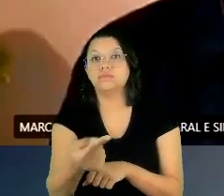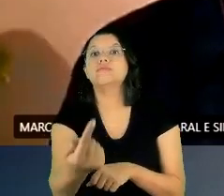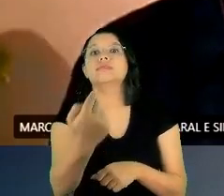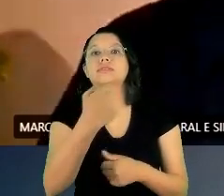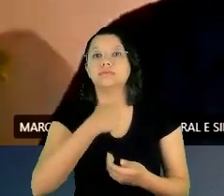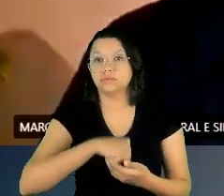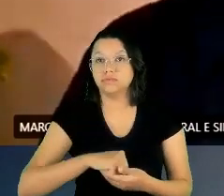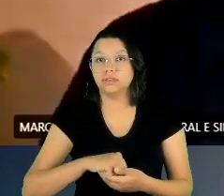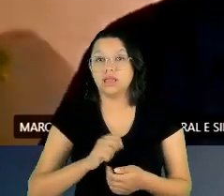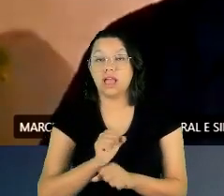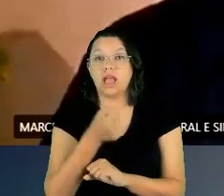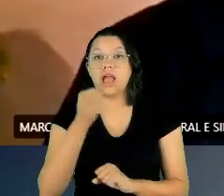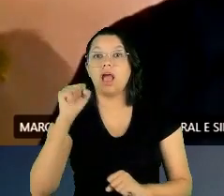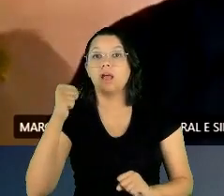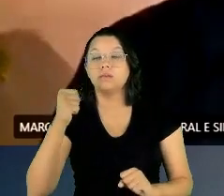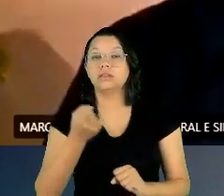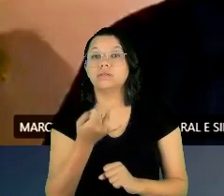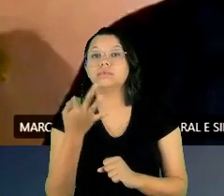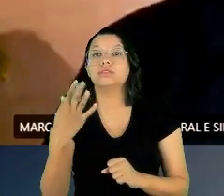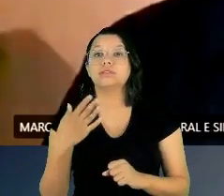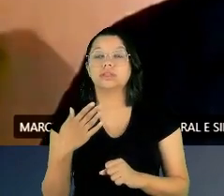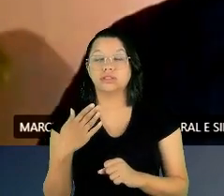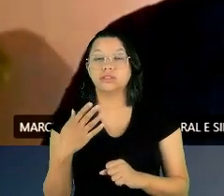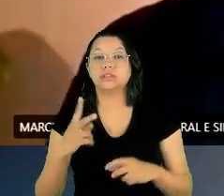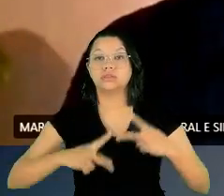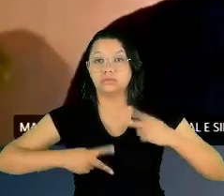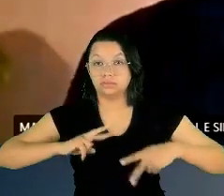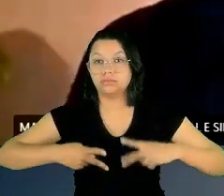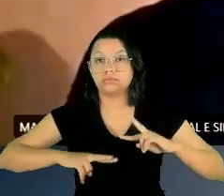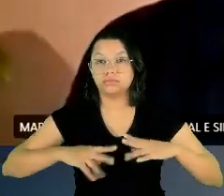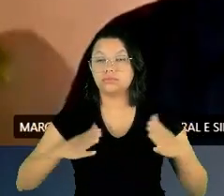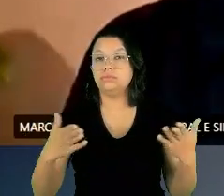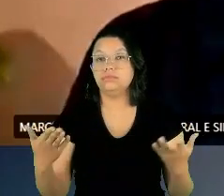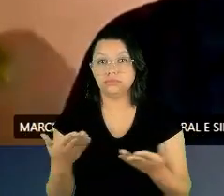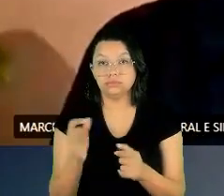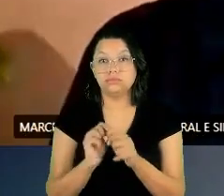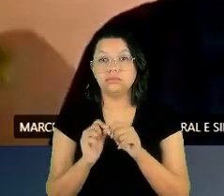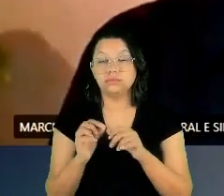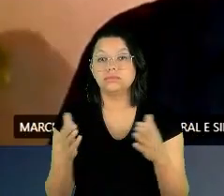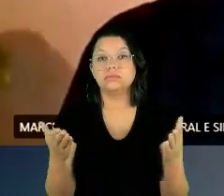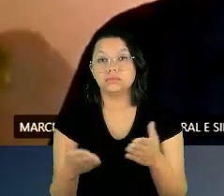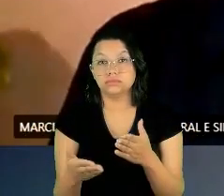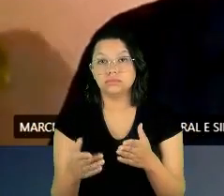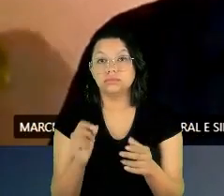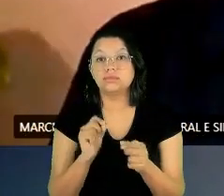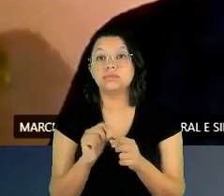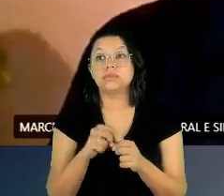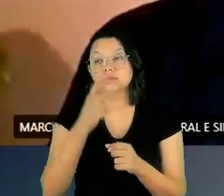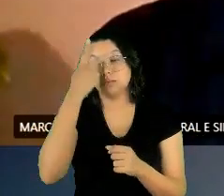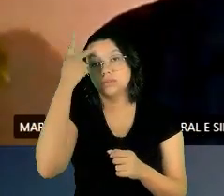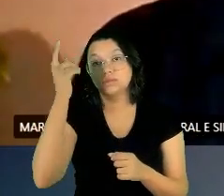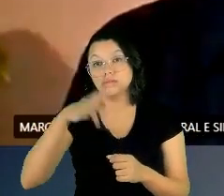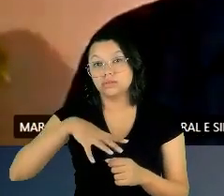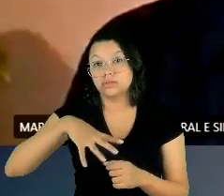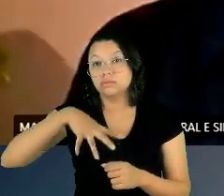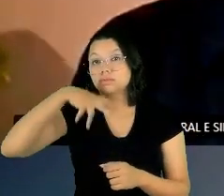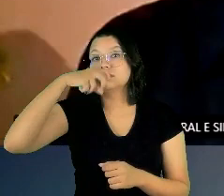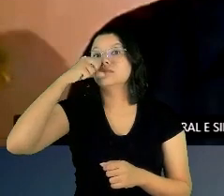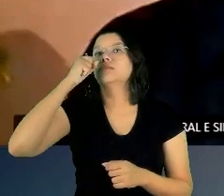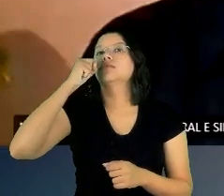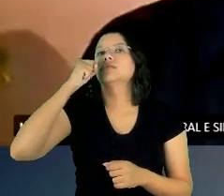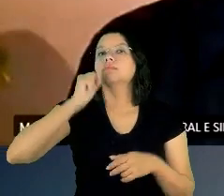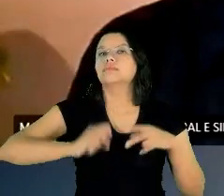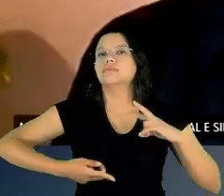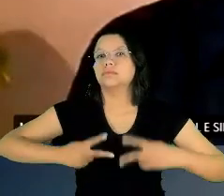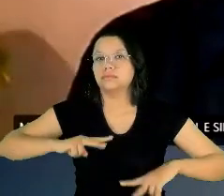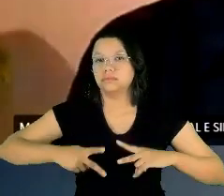que o outro vá devolver, aumenta níveis de ocitocina. E ele induziu isso fazendo as pessoas inalarem